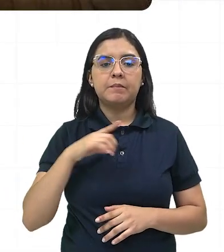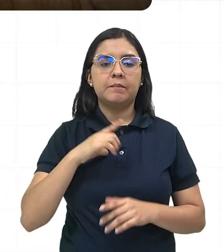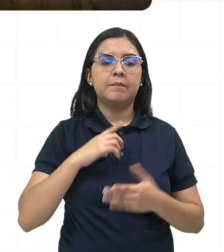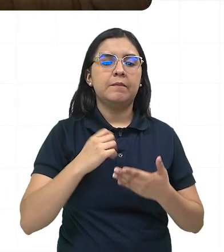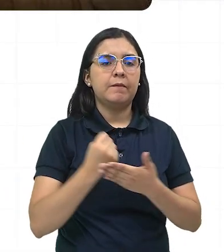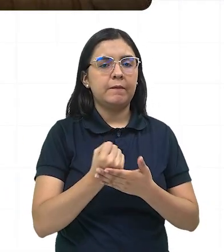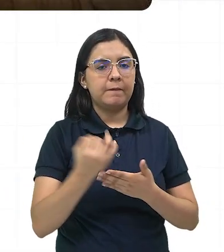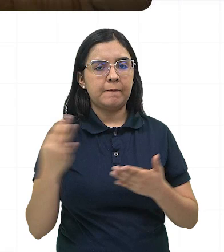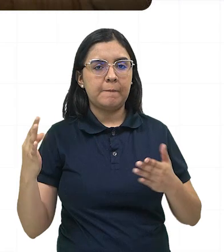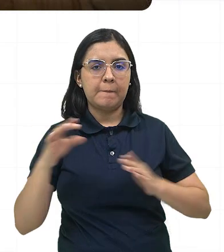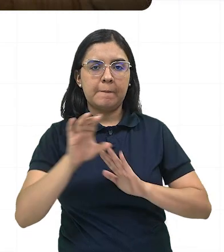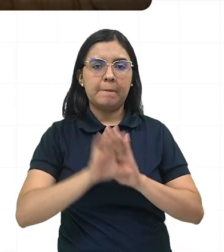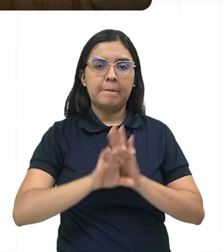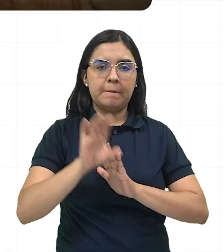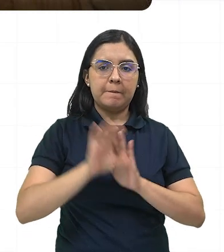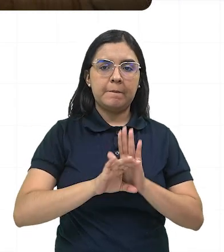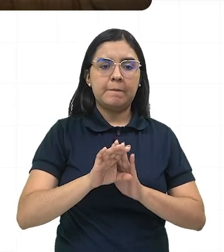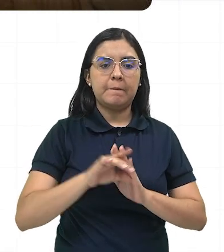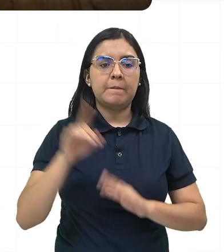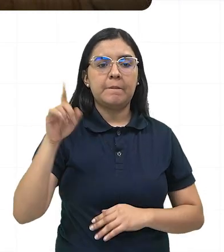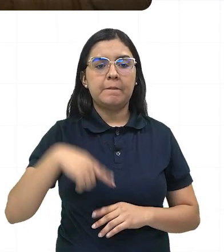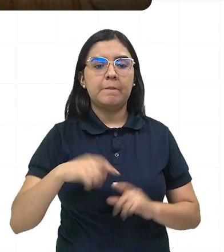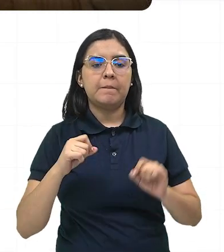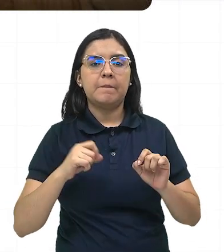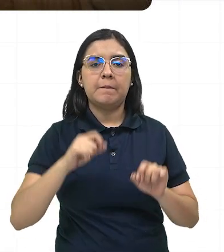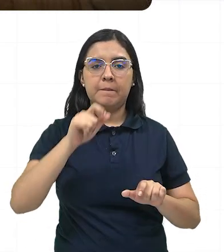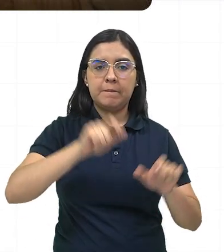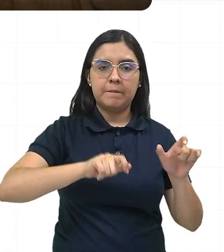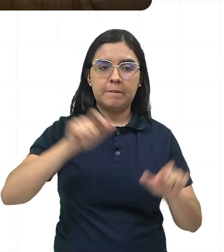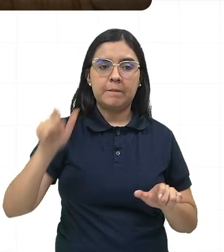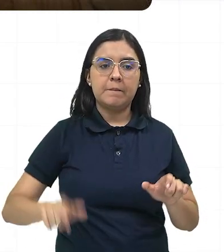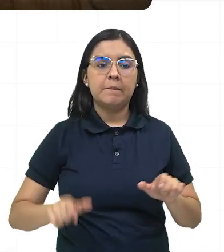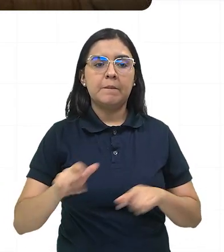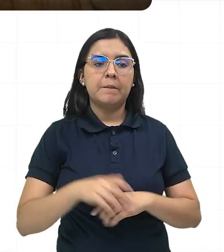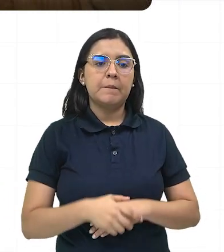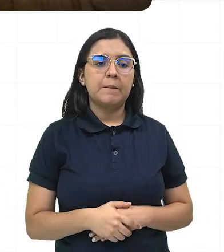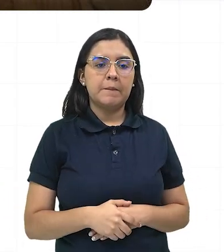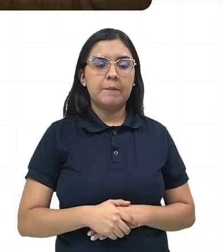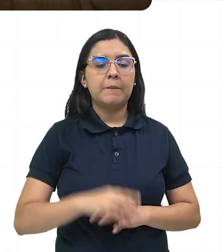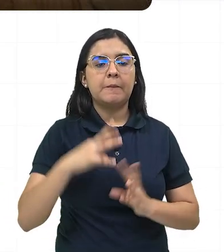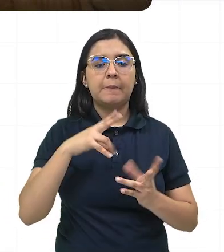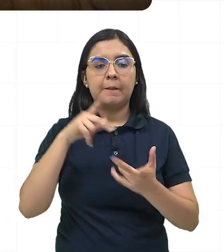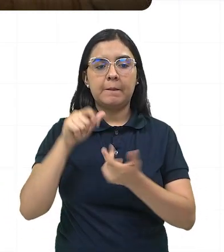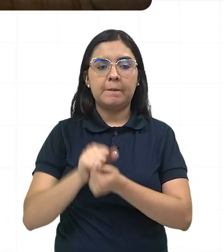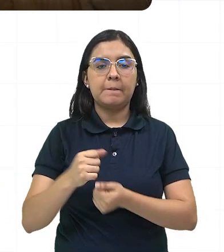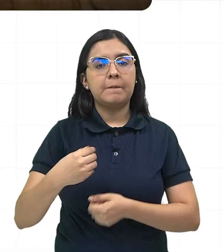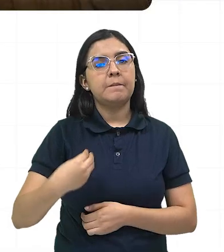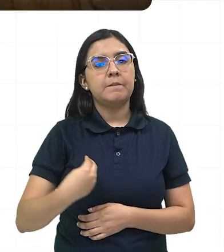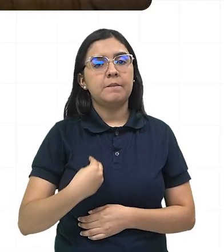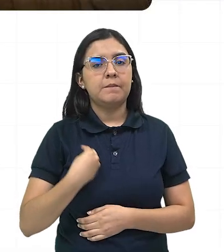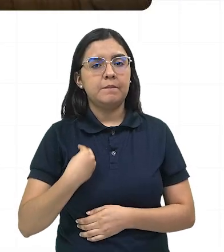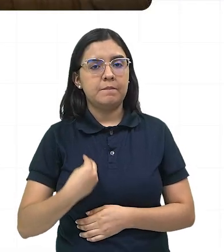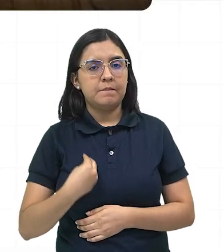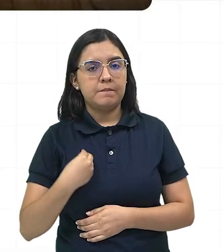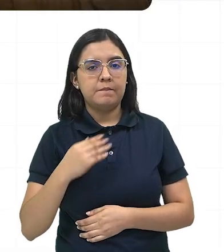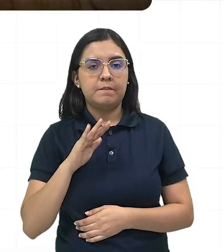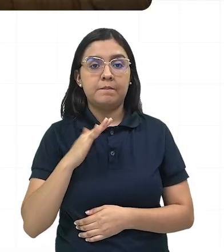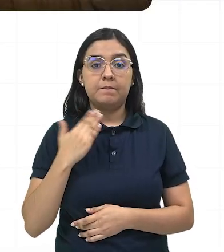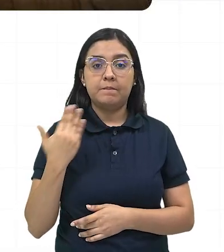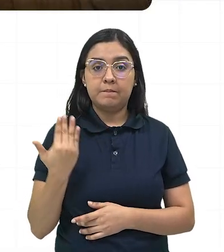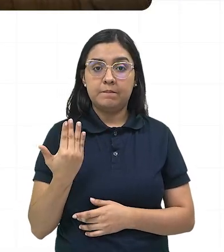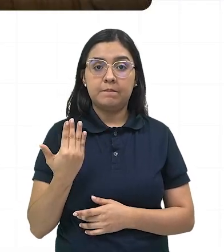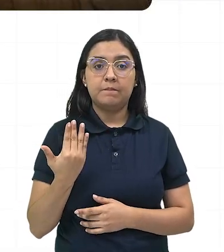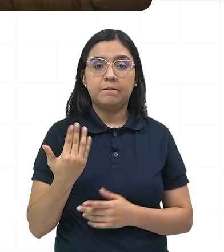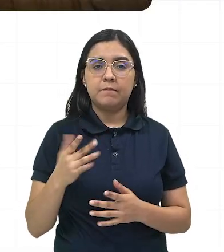trabalha-se com muitos conceitos. Esses conceitos são o seguinte: pessoa, mundo, vida, morte. Então, olha